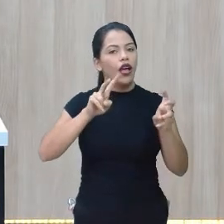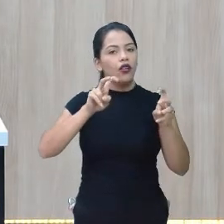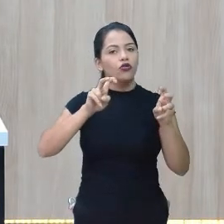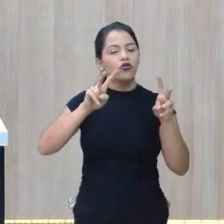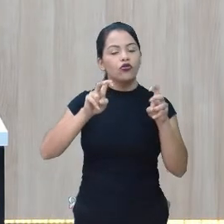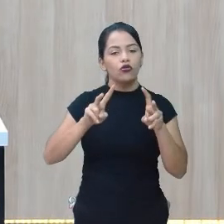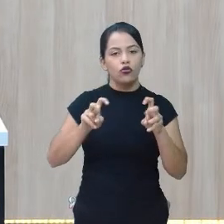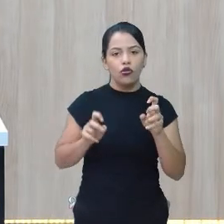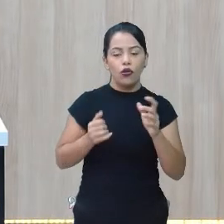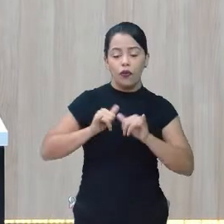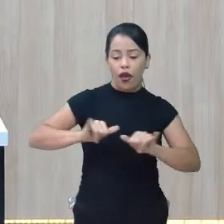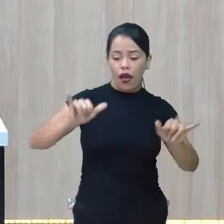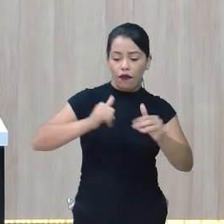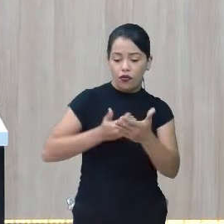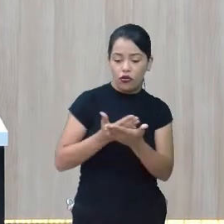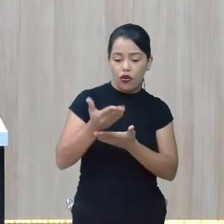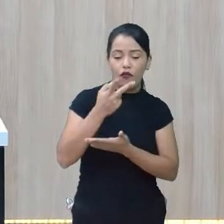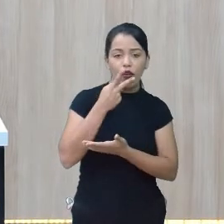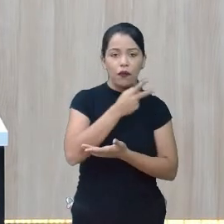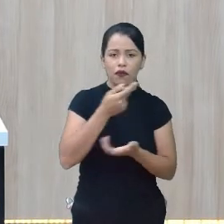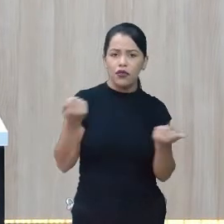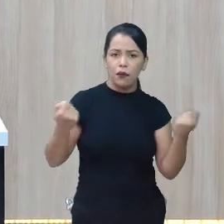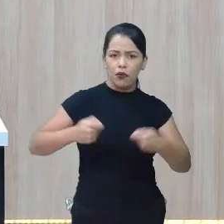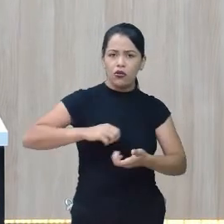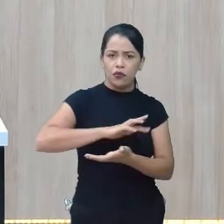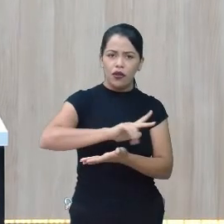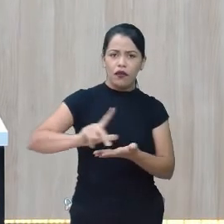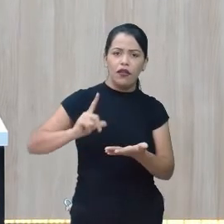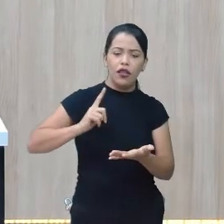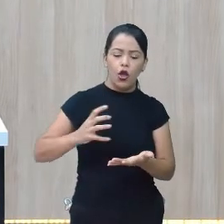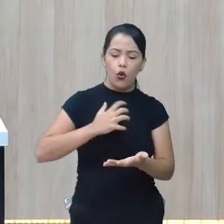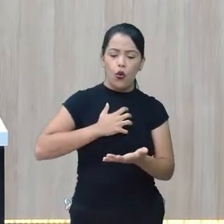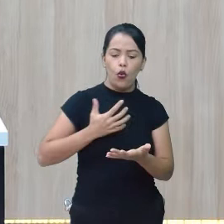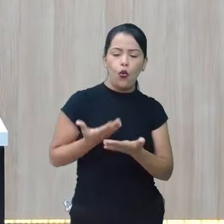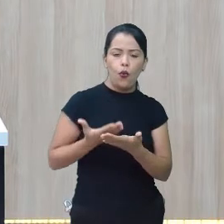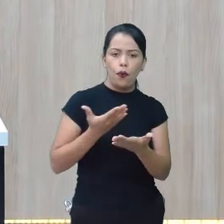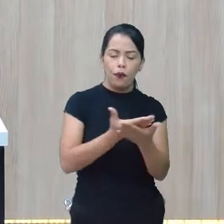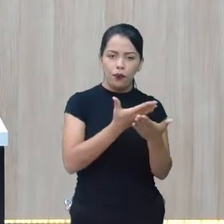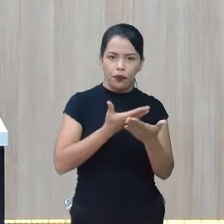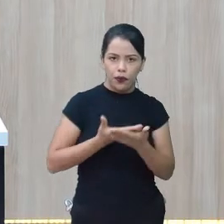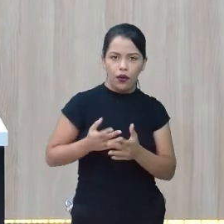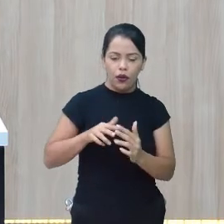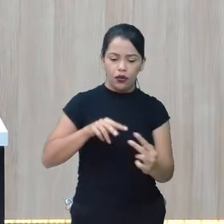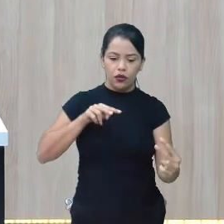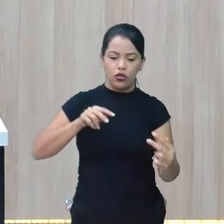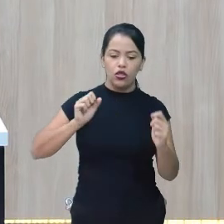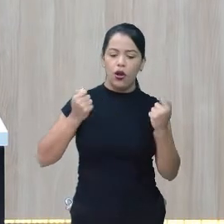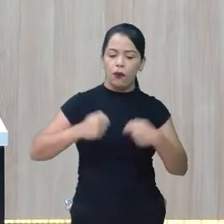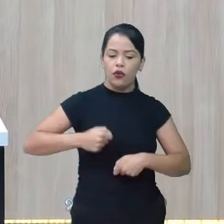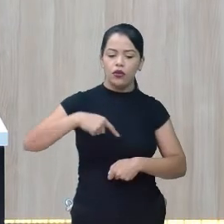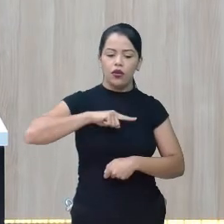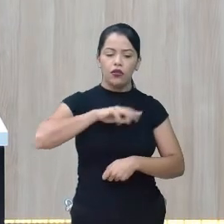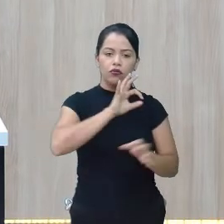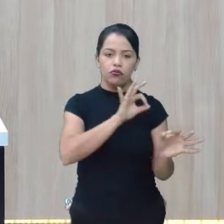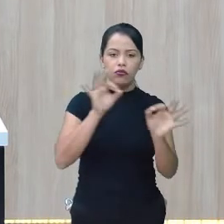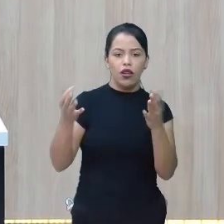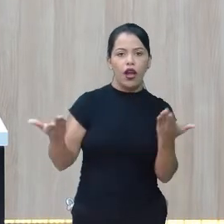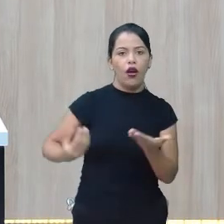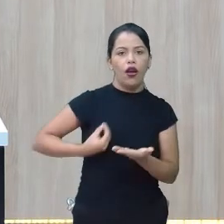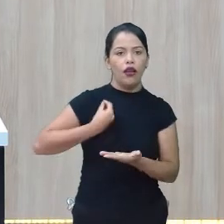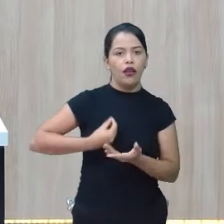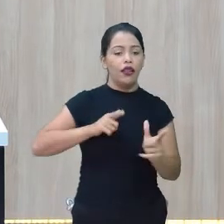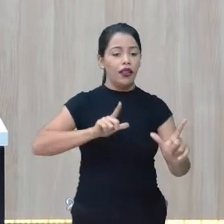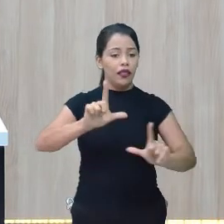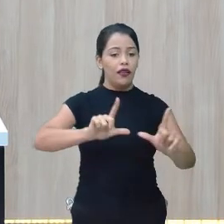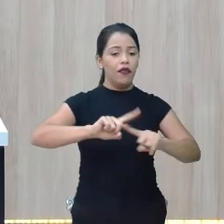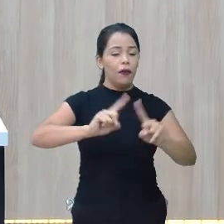para você dessa possibilidade, né, gente? O formato da aula digital possibilita que a gente assista nesse momento ao vivo na TV, mas